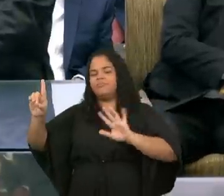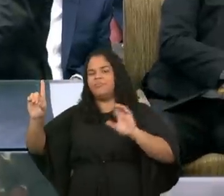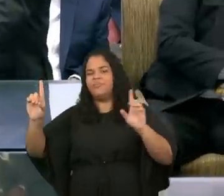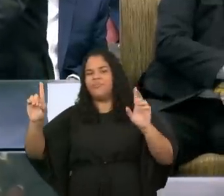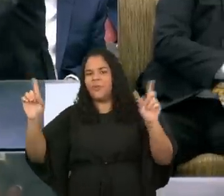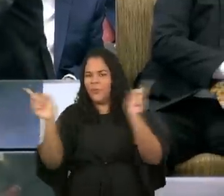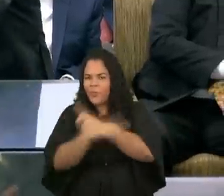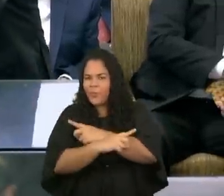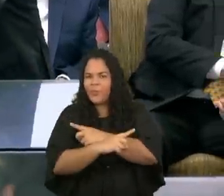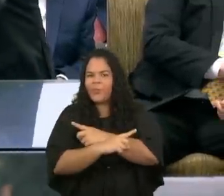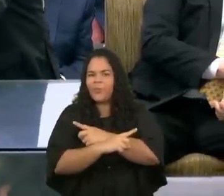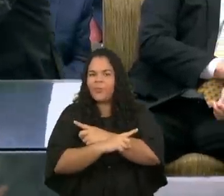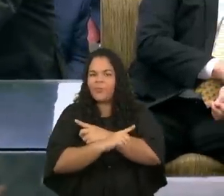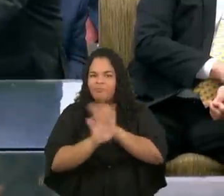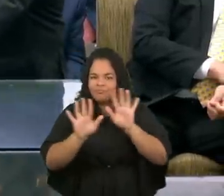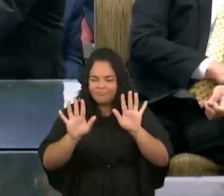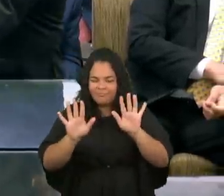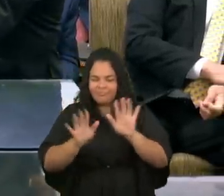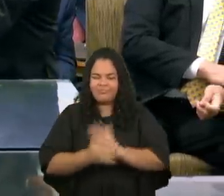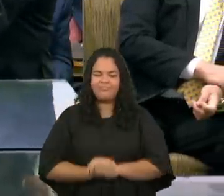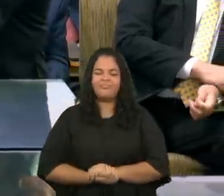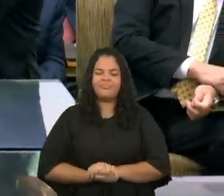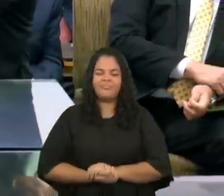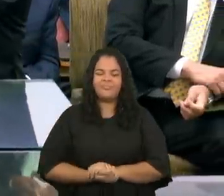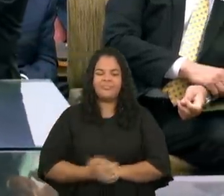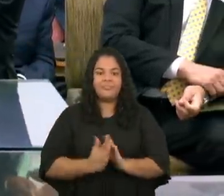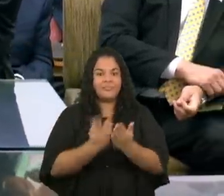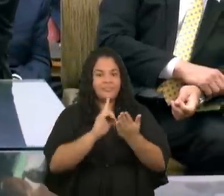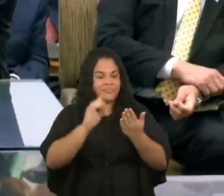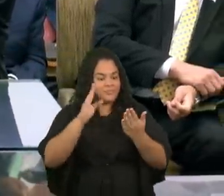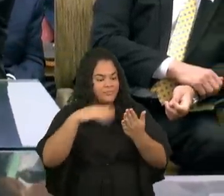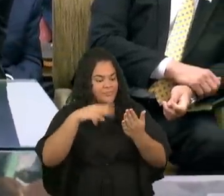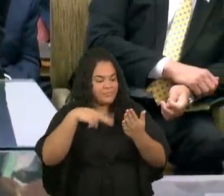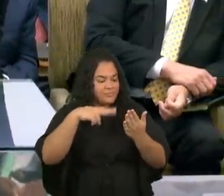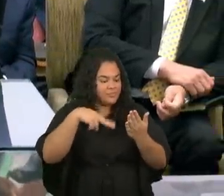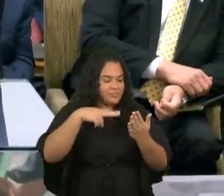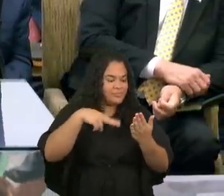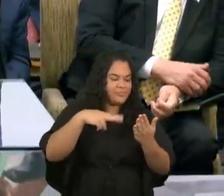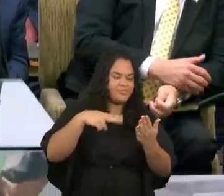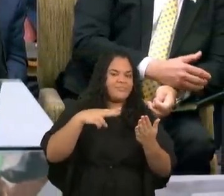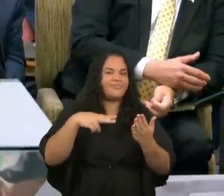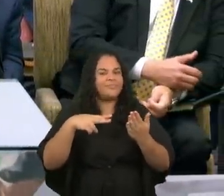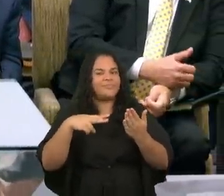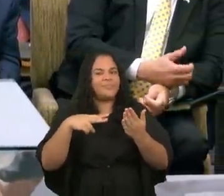achar, não. E por que não vai achar? Porque só acha se ele quer. Uau.